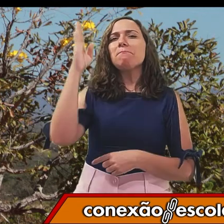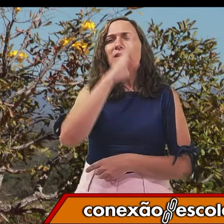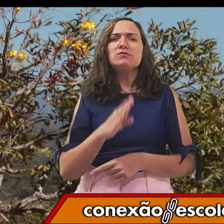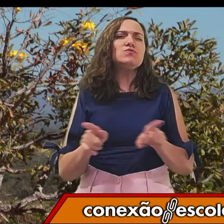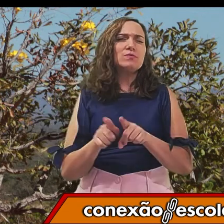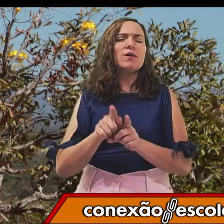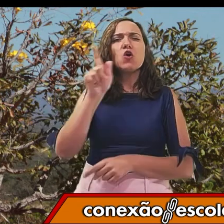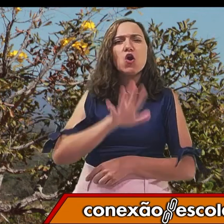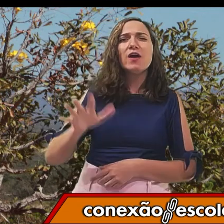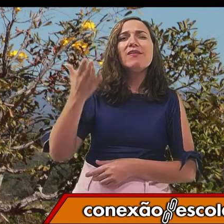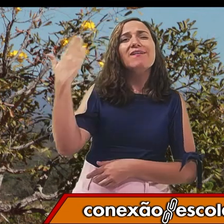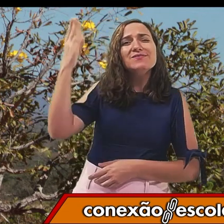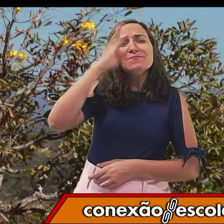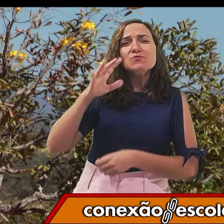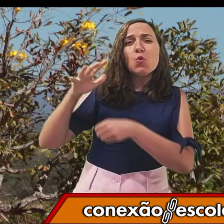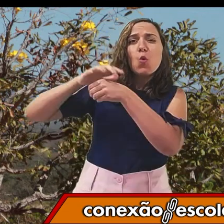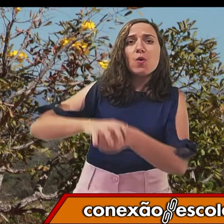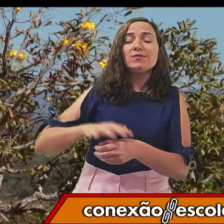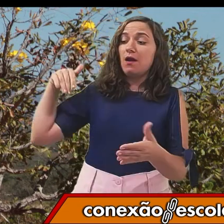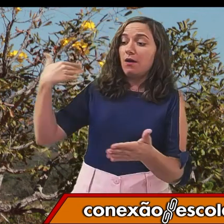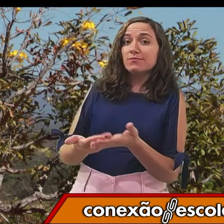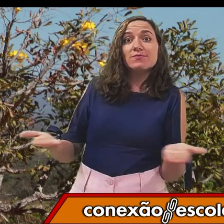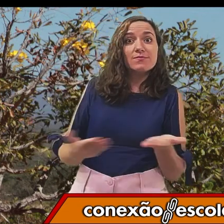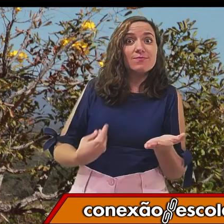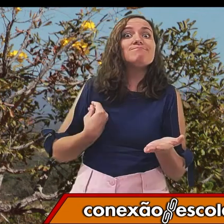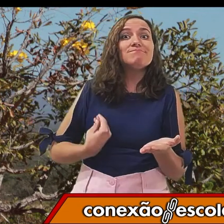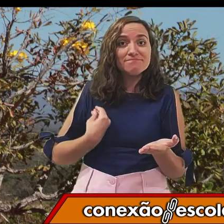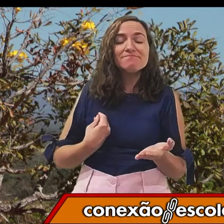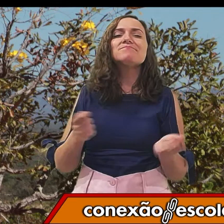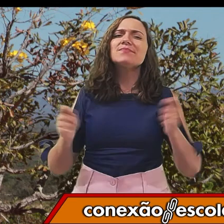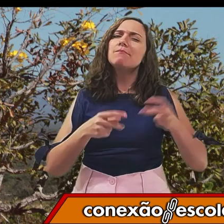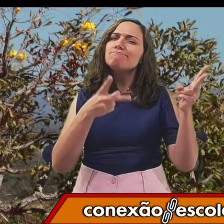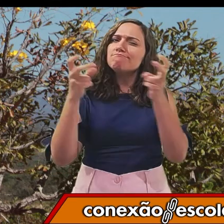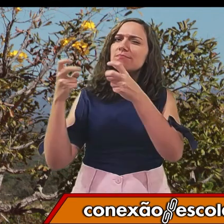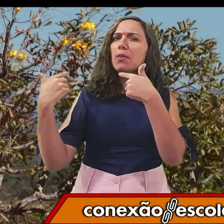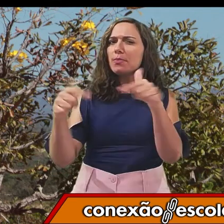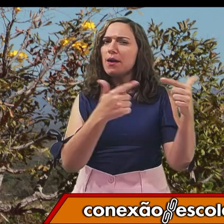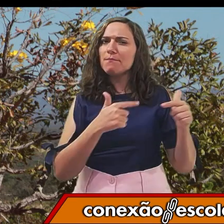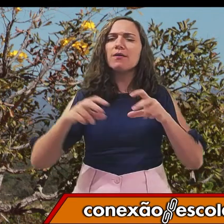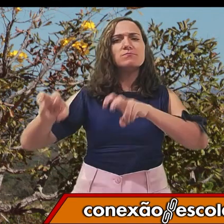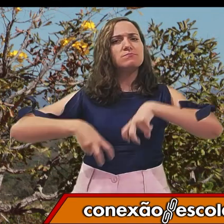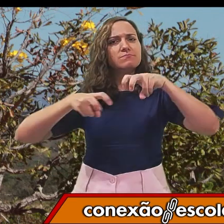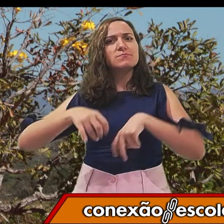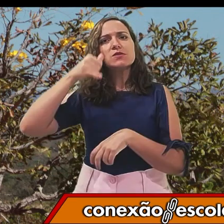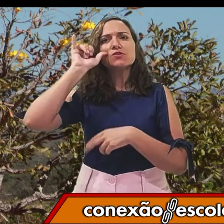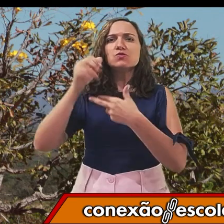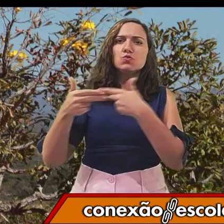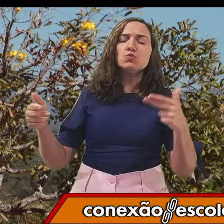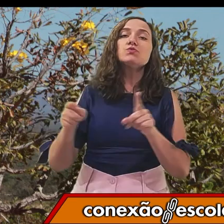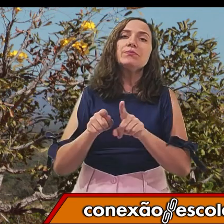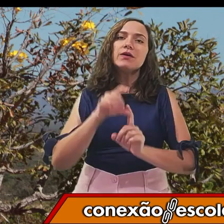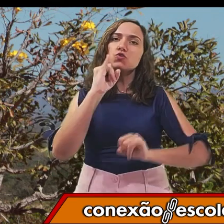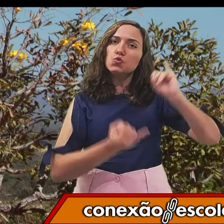os tempos do Brasil colônia até a atualidade. Podemos observar a mão de obra na agropecuária,